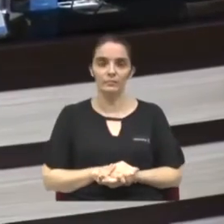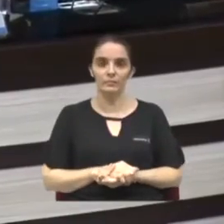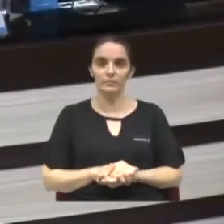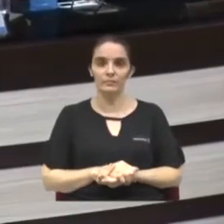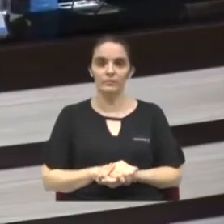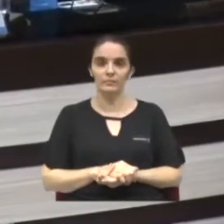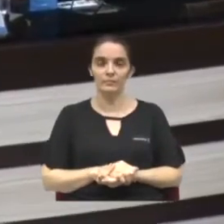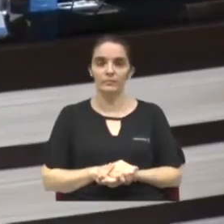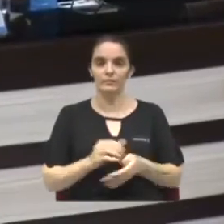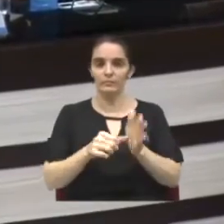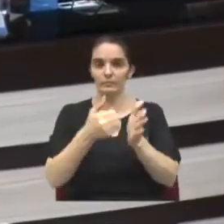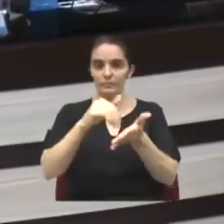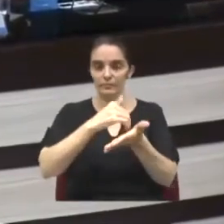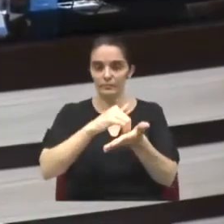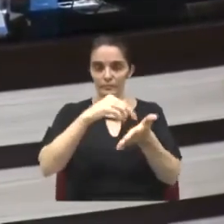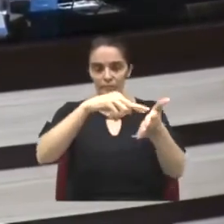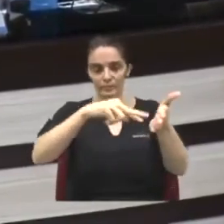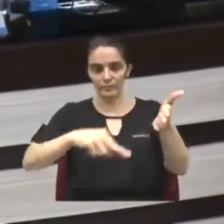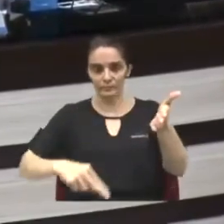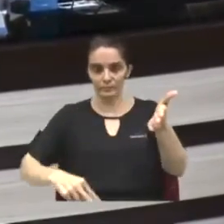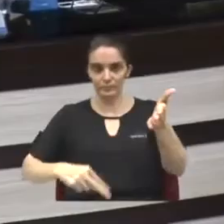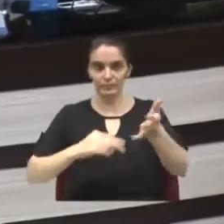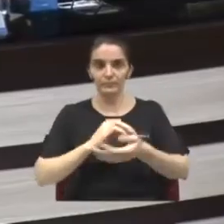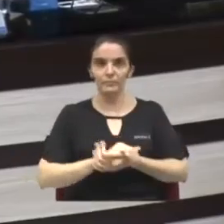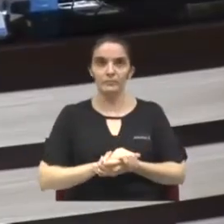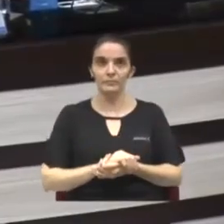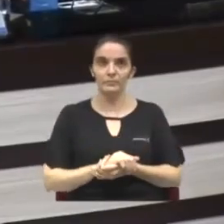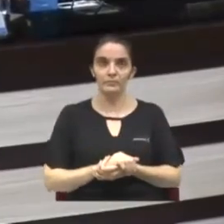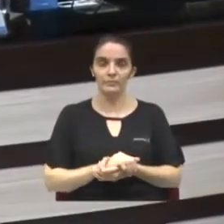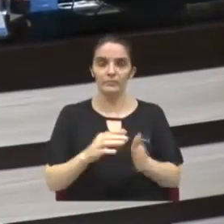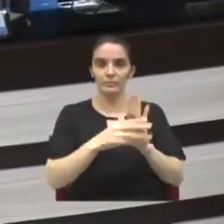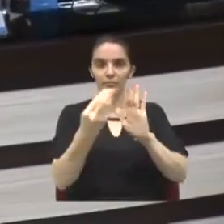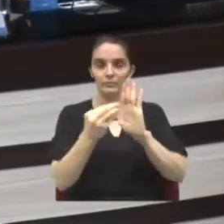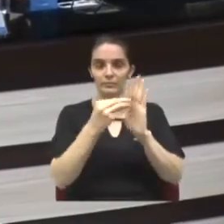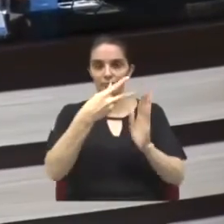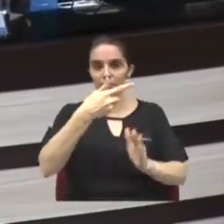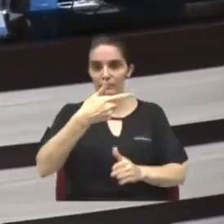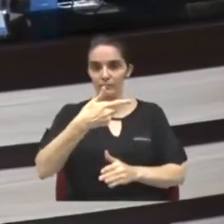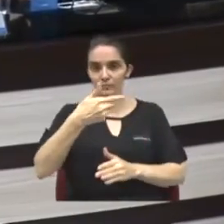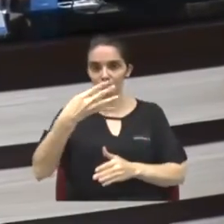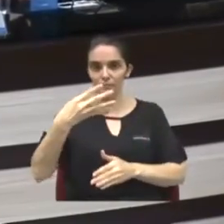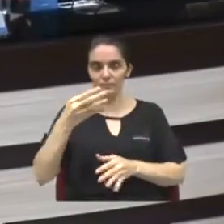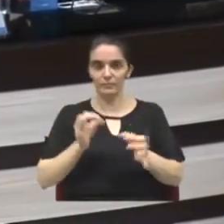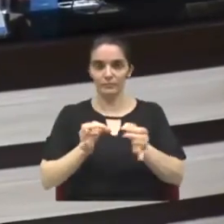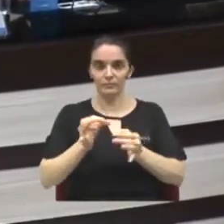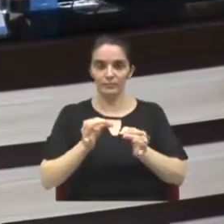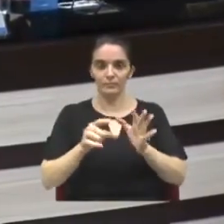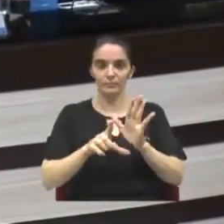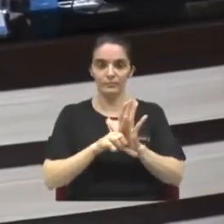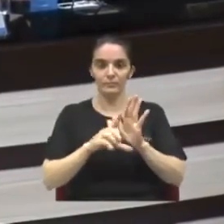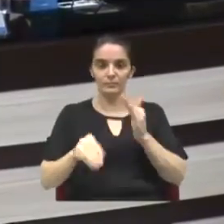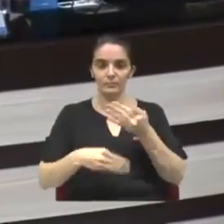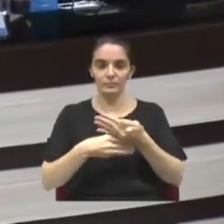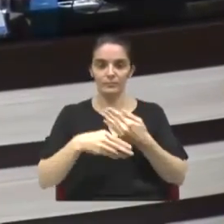Turno do primeiro secretário, a matéria a ser lida. Emenda número 24 ao projeto de lei complementar